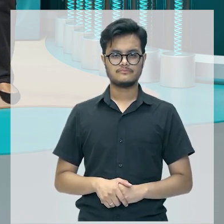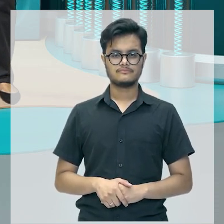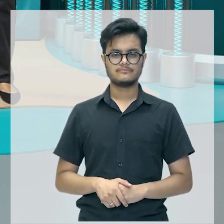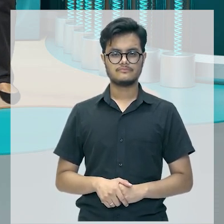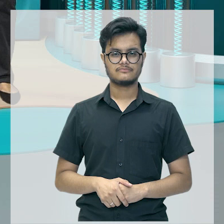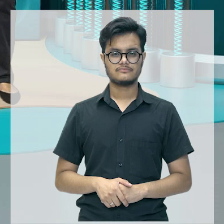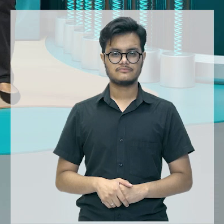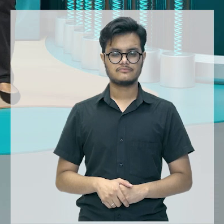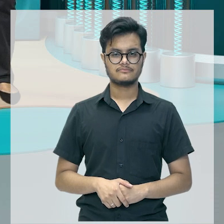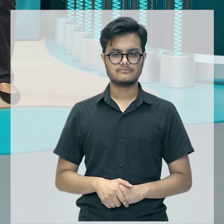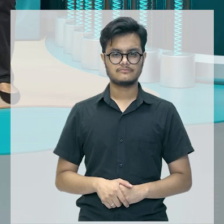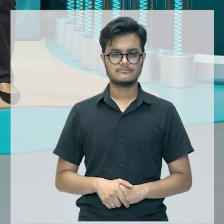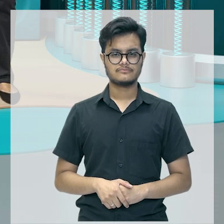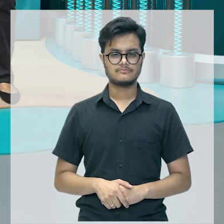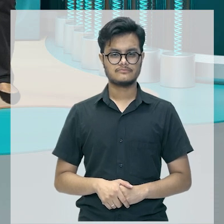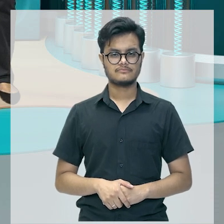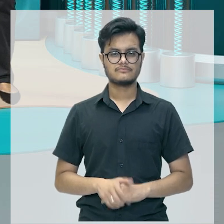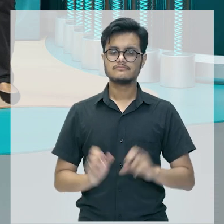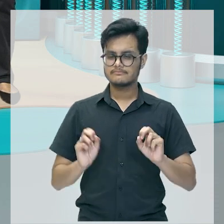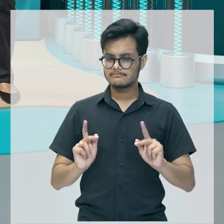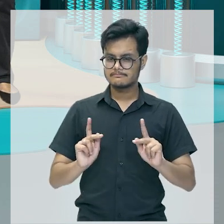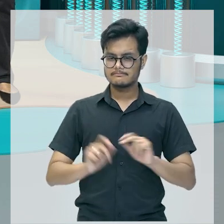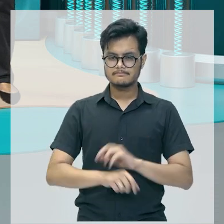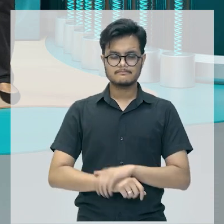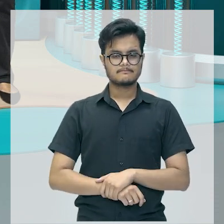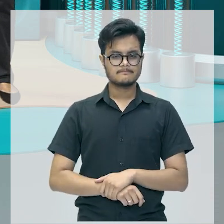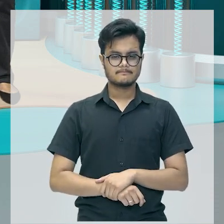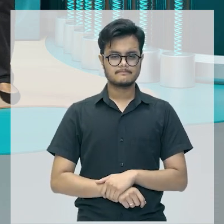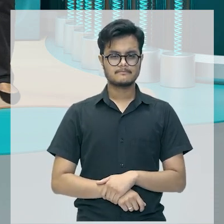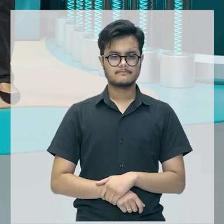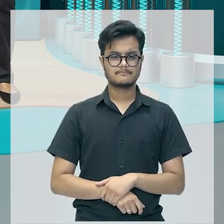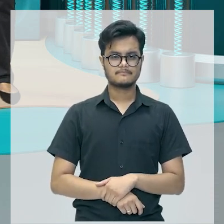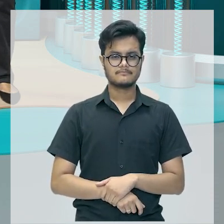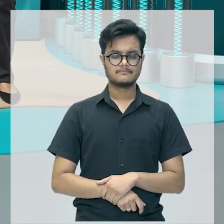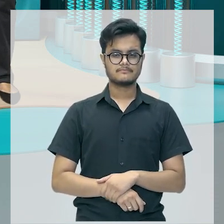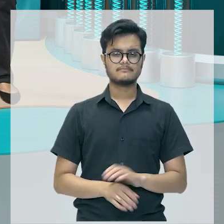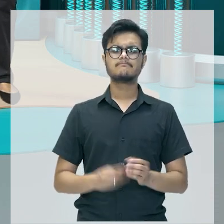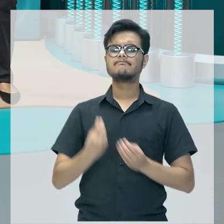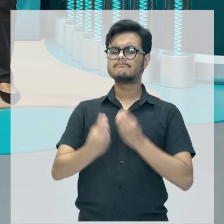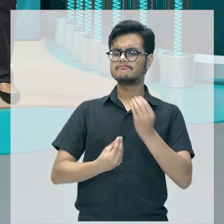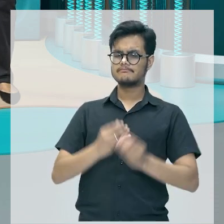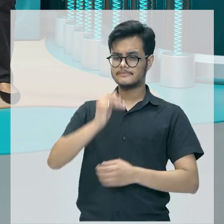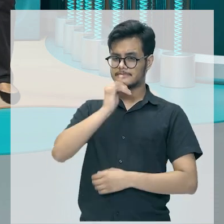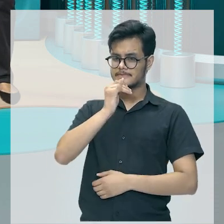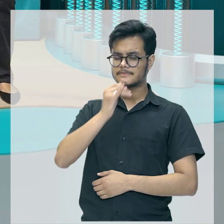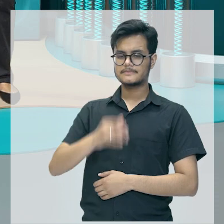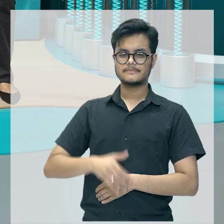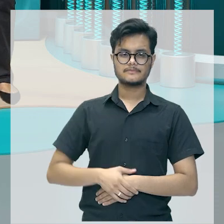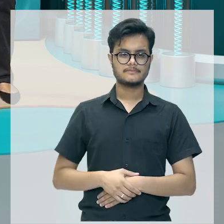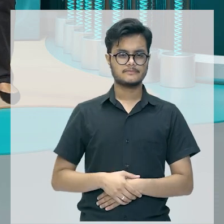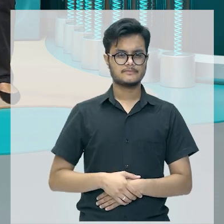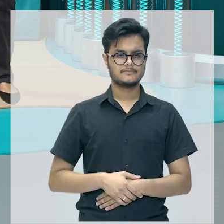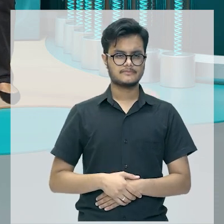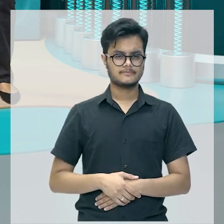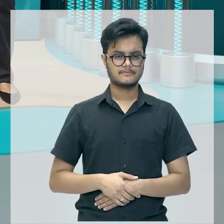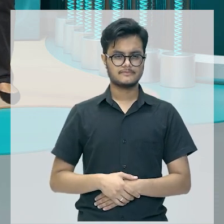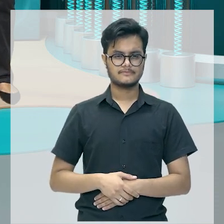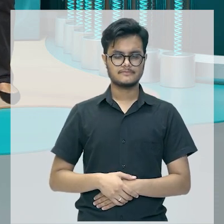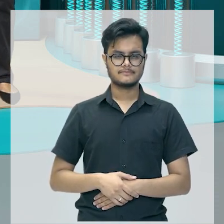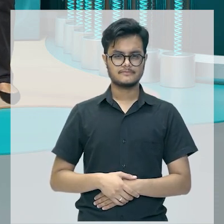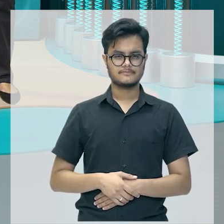ou uma. Ok? Então, nós vamos ver alguns exemplos aqui que a gente pode observar sobre este